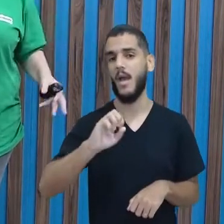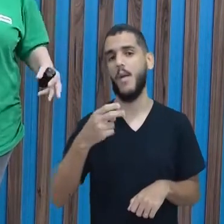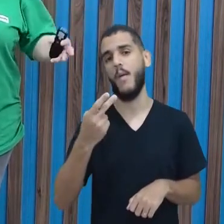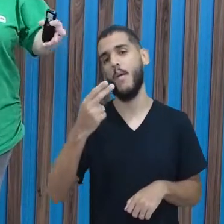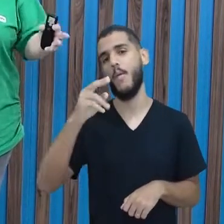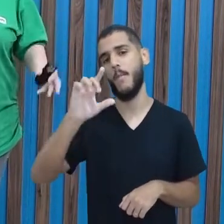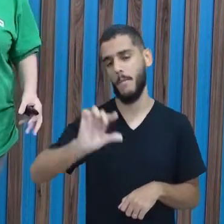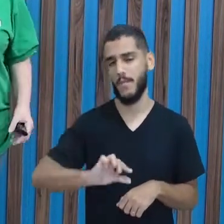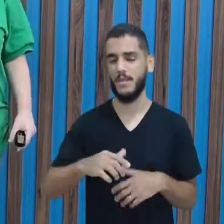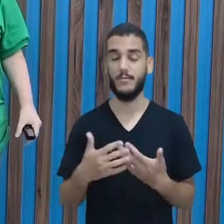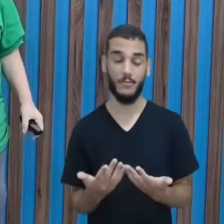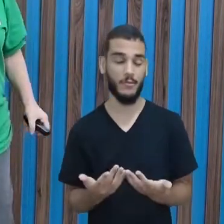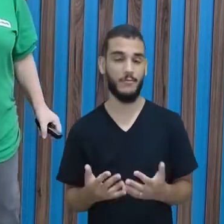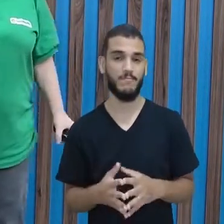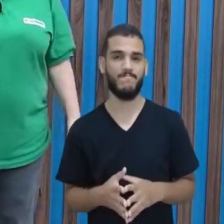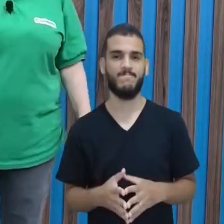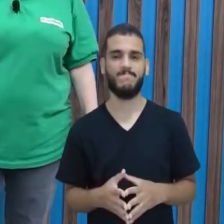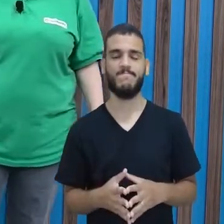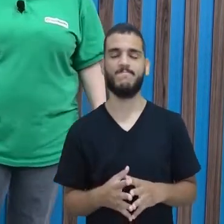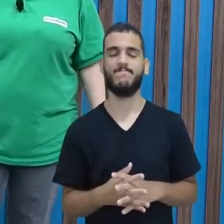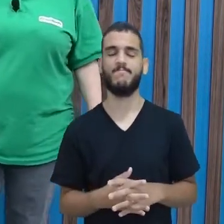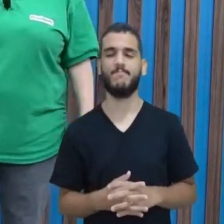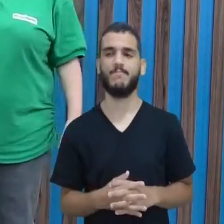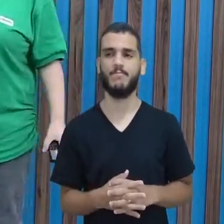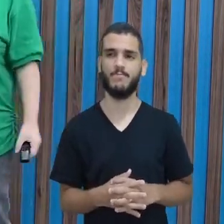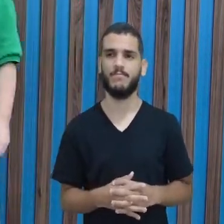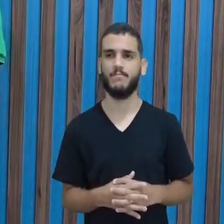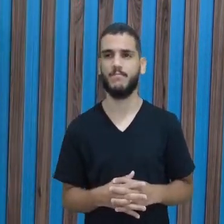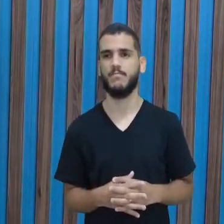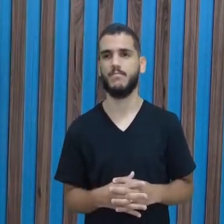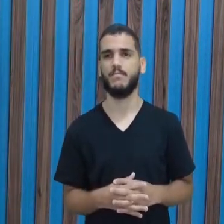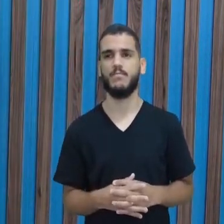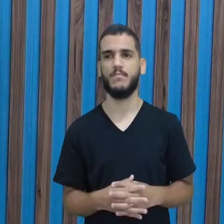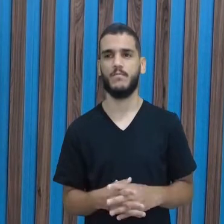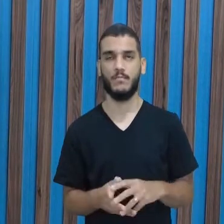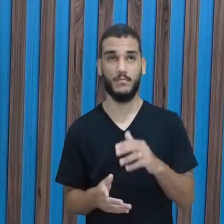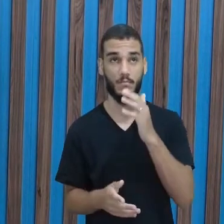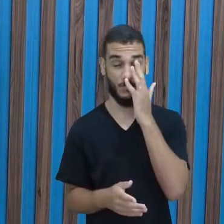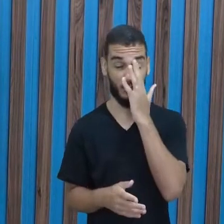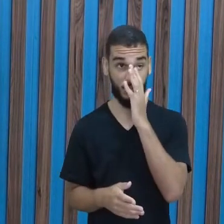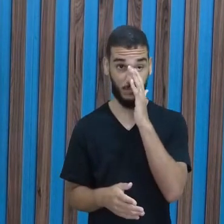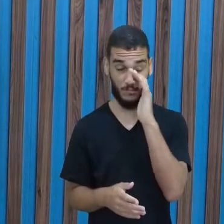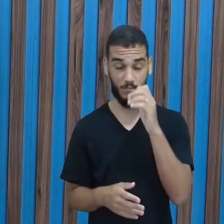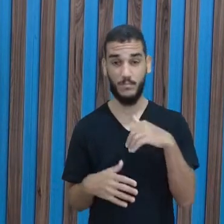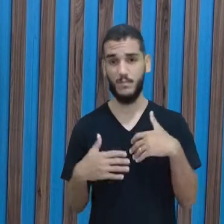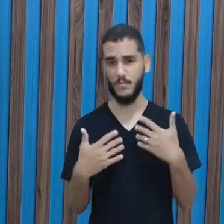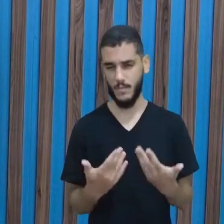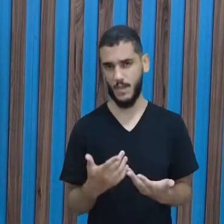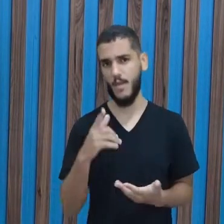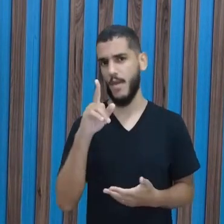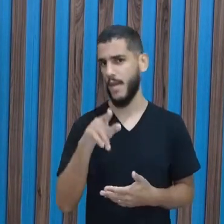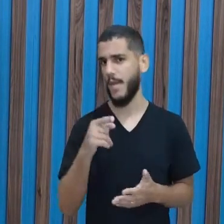tanque, a mesma piscininha ou o que você quiser encher, hein? Então, é essa a questão.